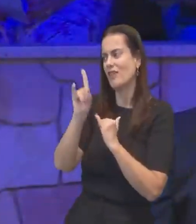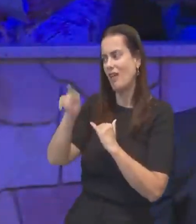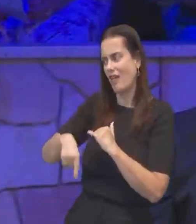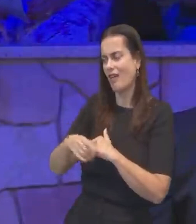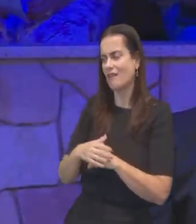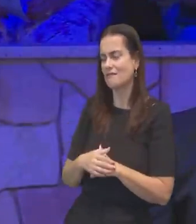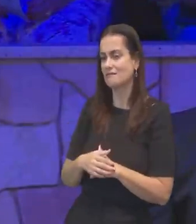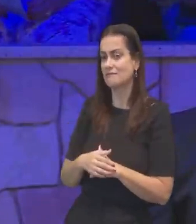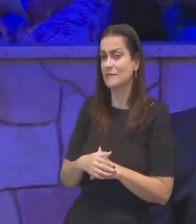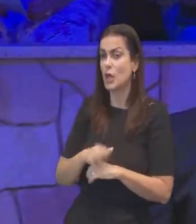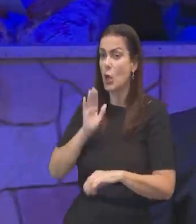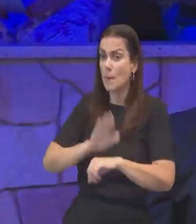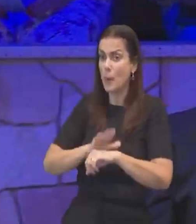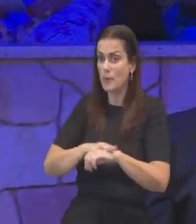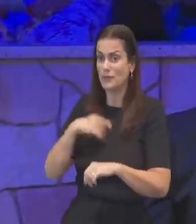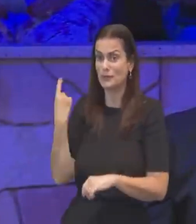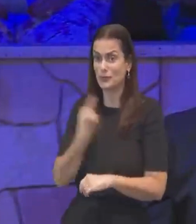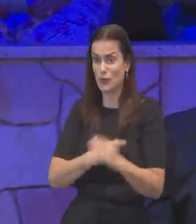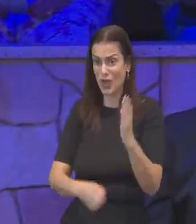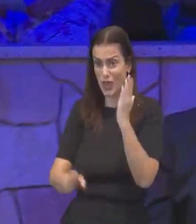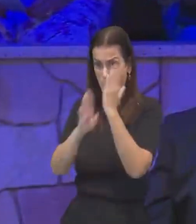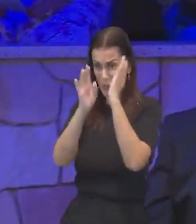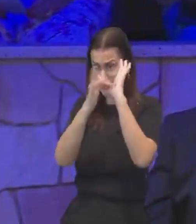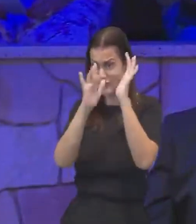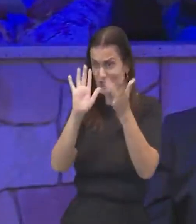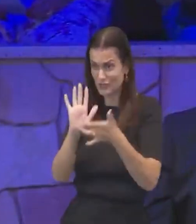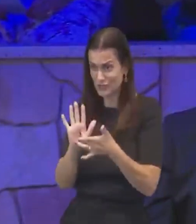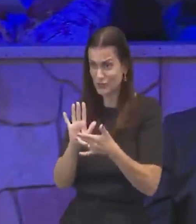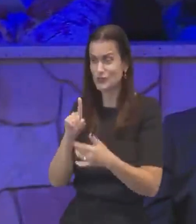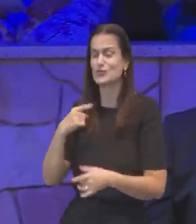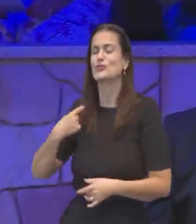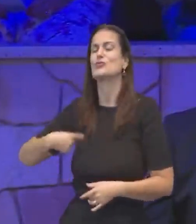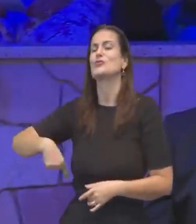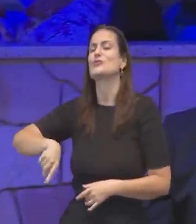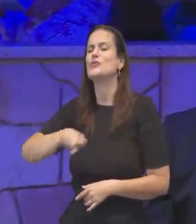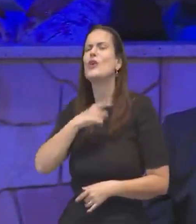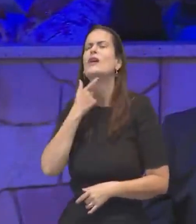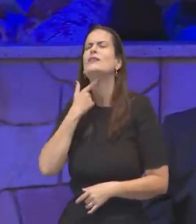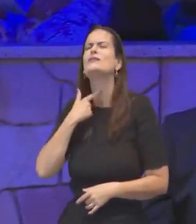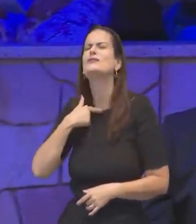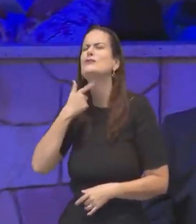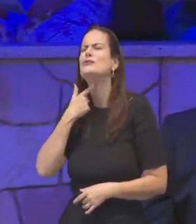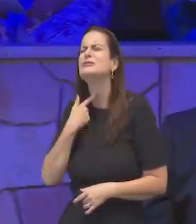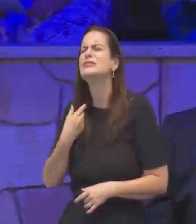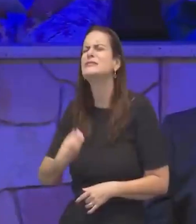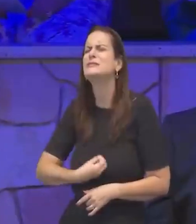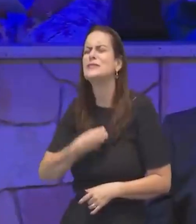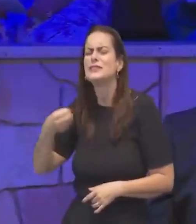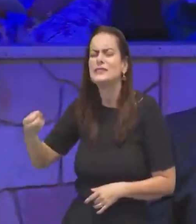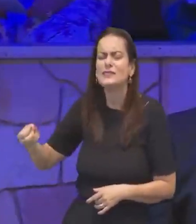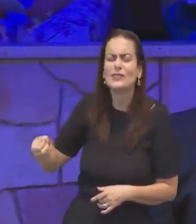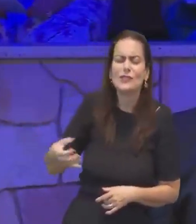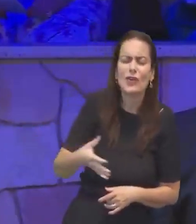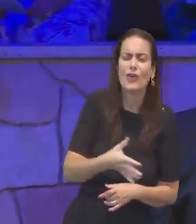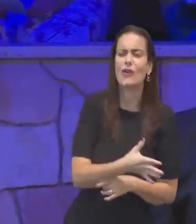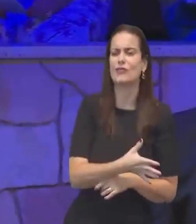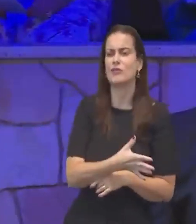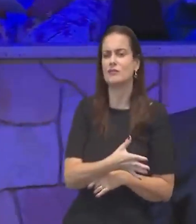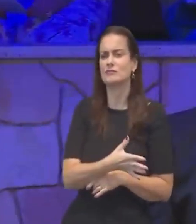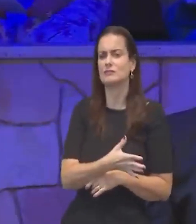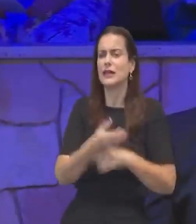Quando nós temos um encontro com Cristo, estamos então abertos e sedentos para uma nova vida, uma nova realidade, a